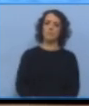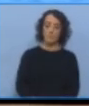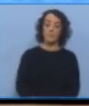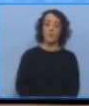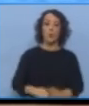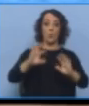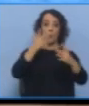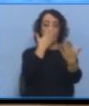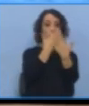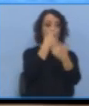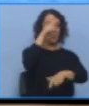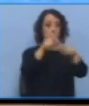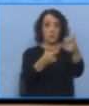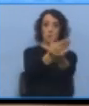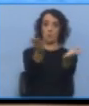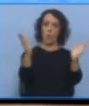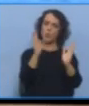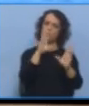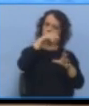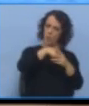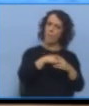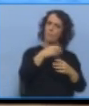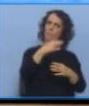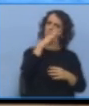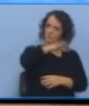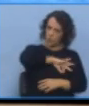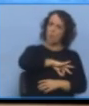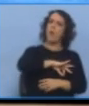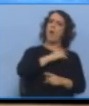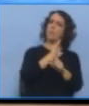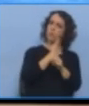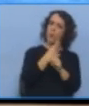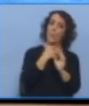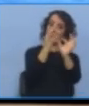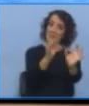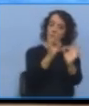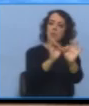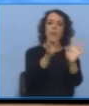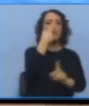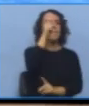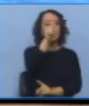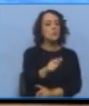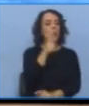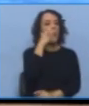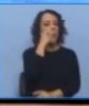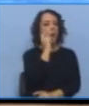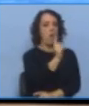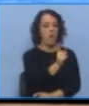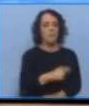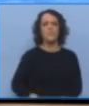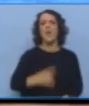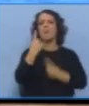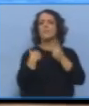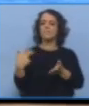outros, até em contexto profissional, como pessoa, começo a tratá-los como pessoas. E quando faço palestras